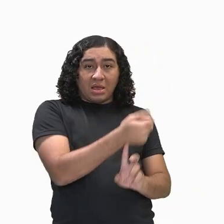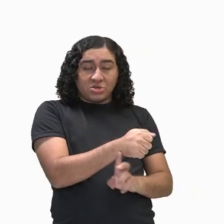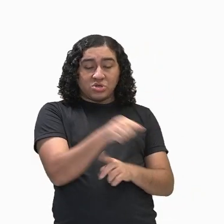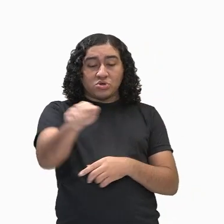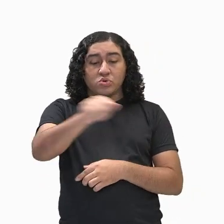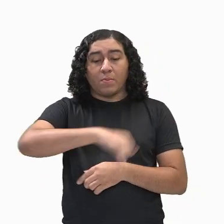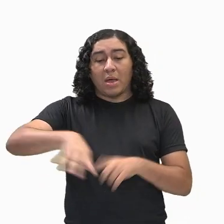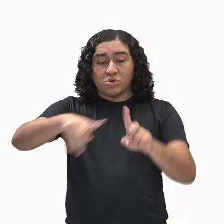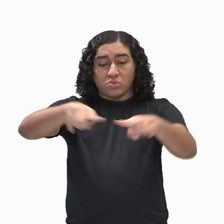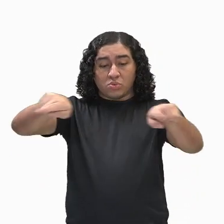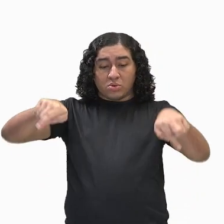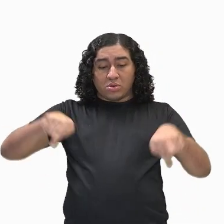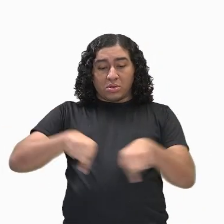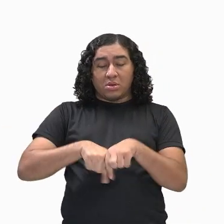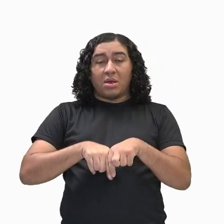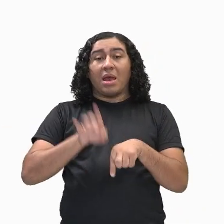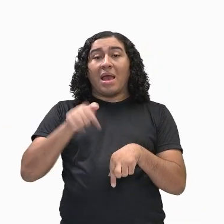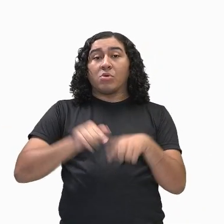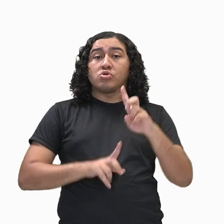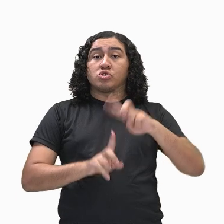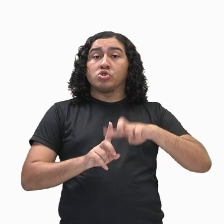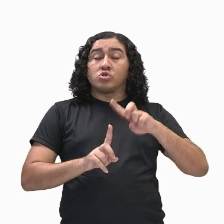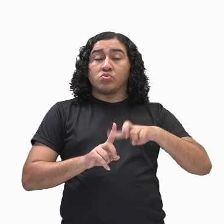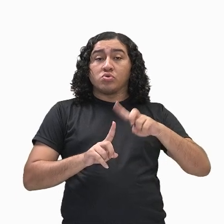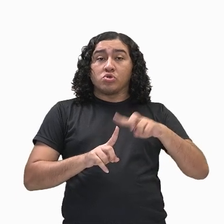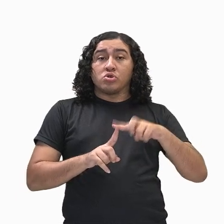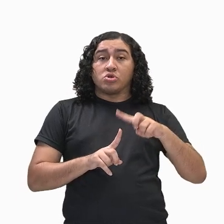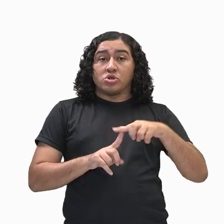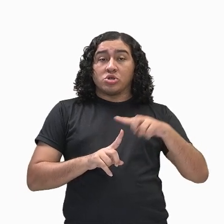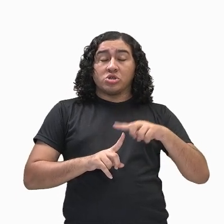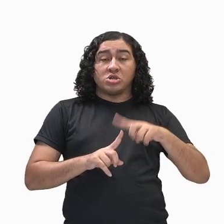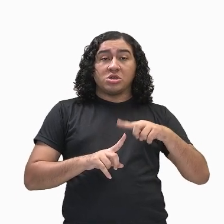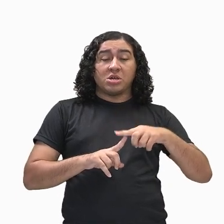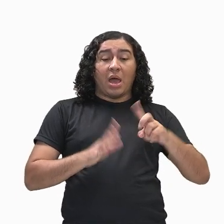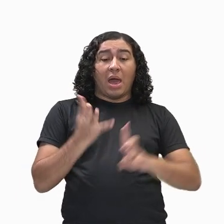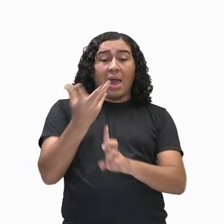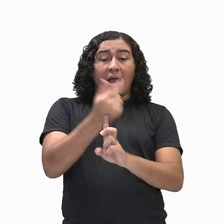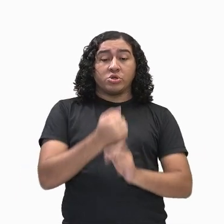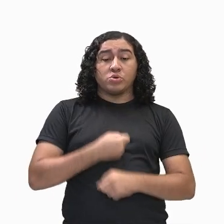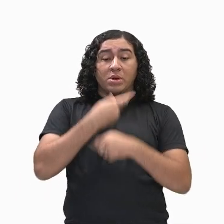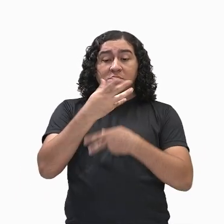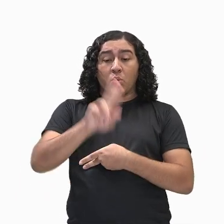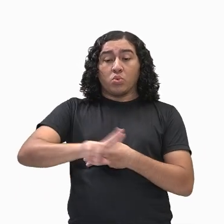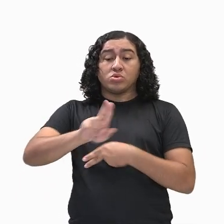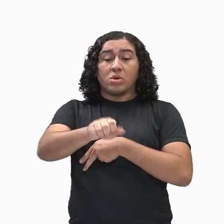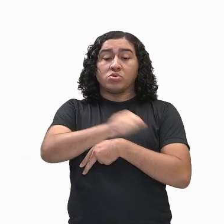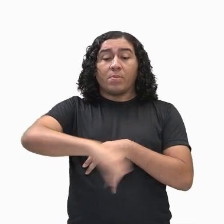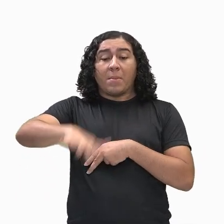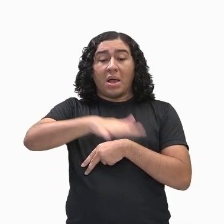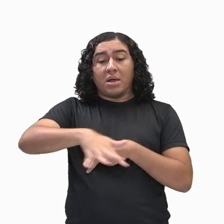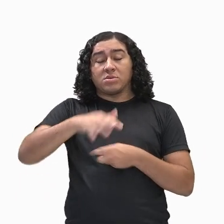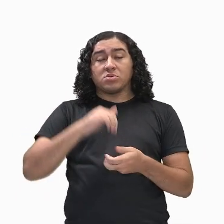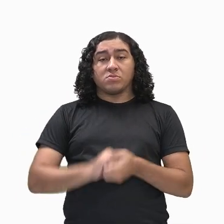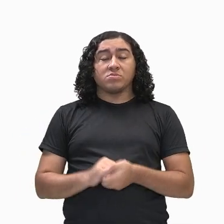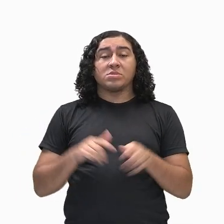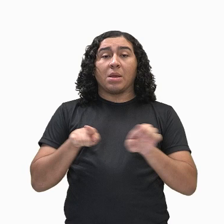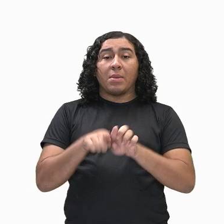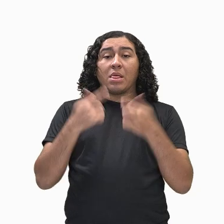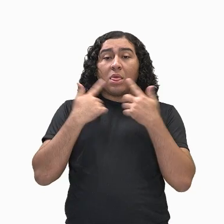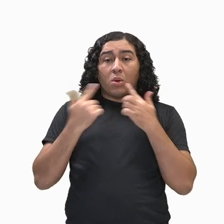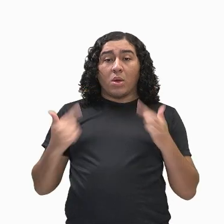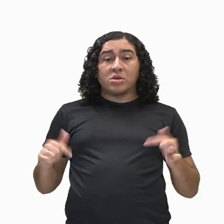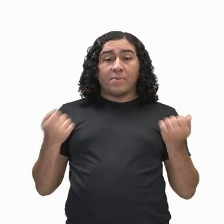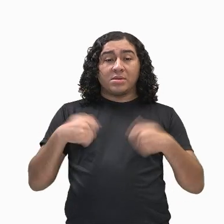instalação, é o tipo de obra que usa o espaço e é uma linguagem que necessita da